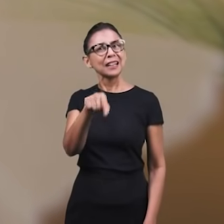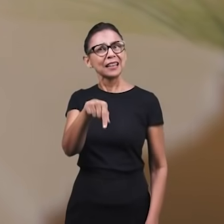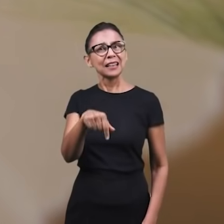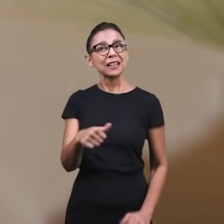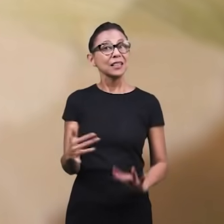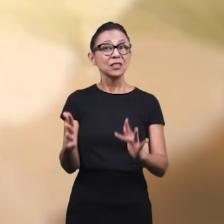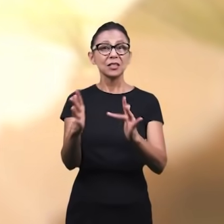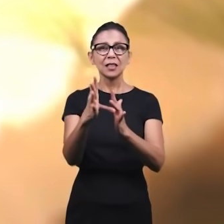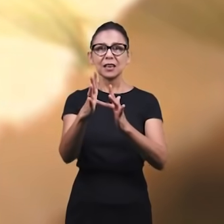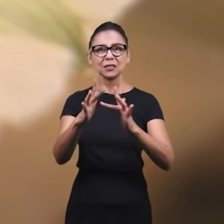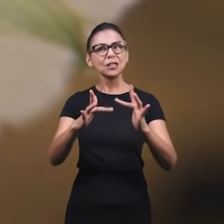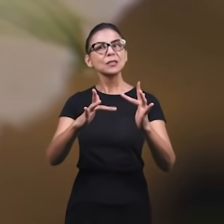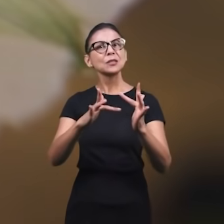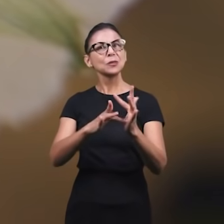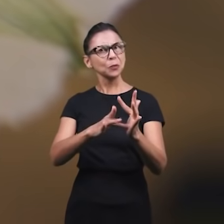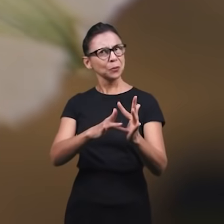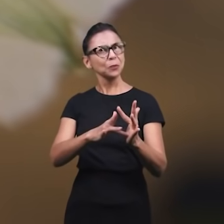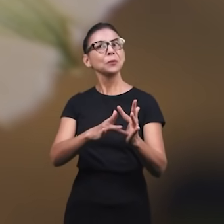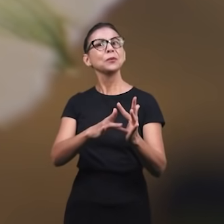Ele é Jesus,